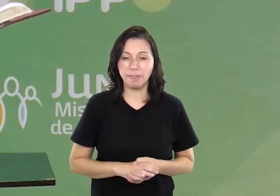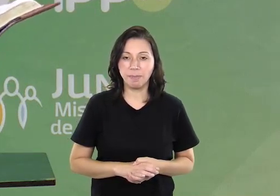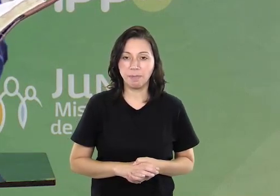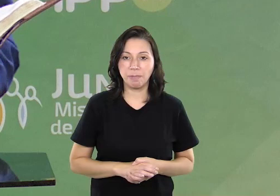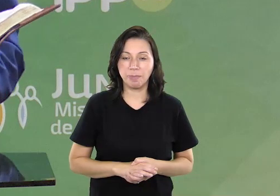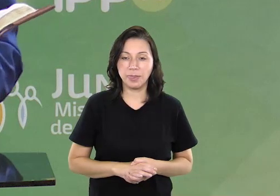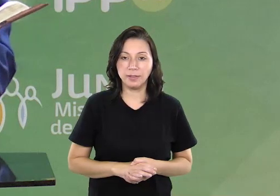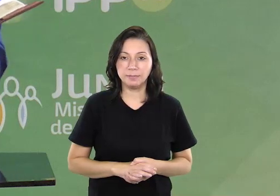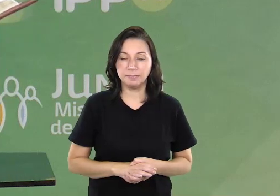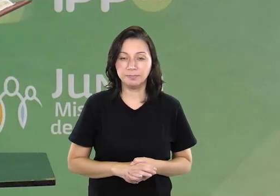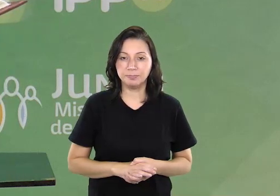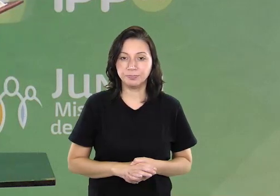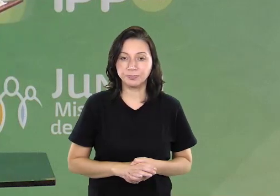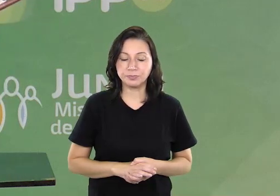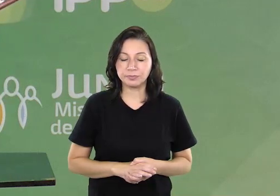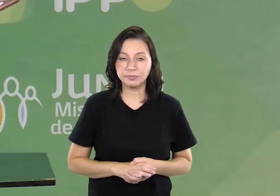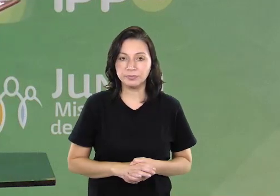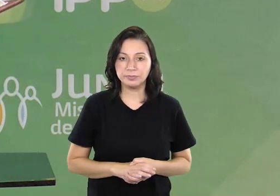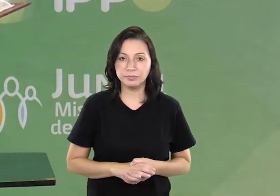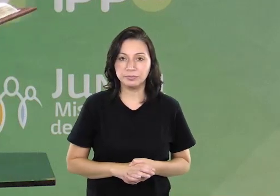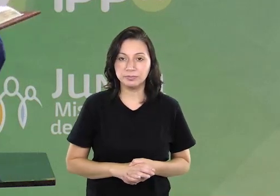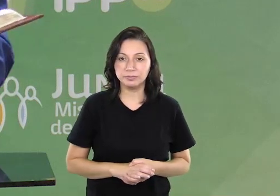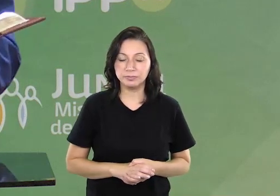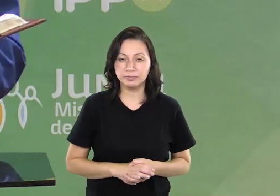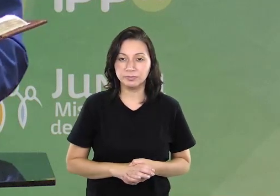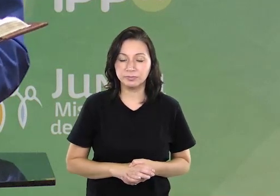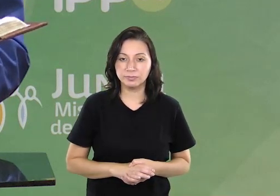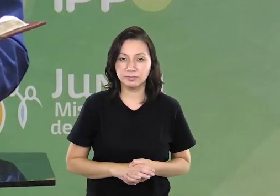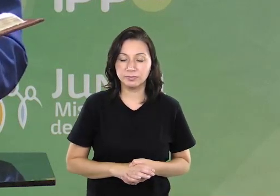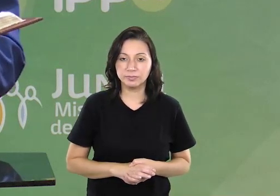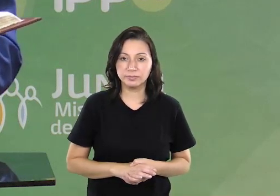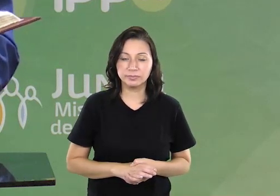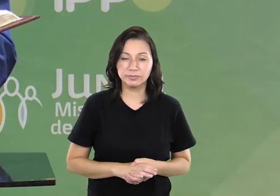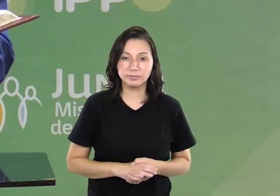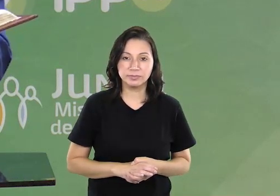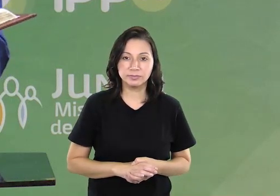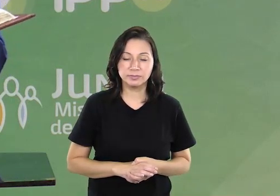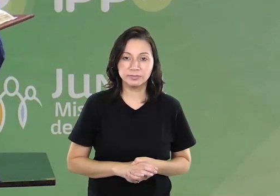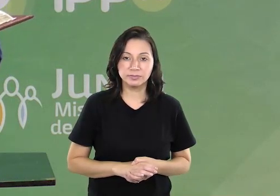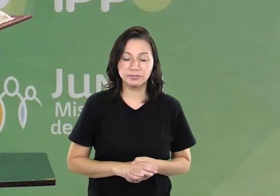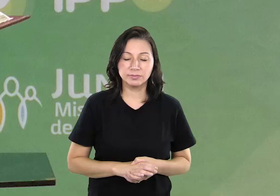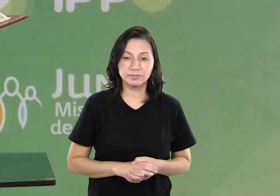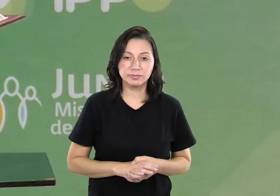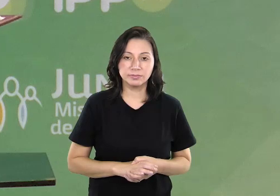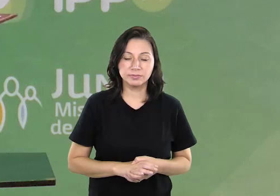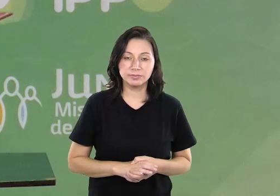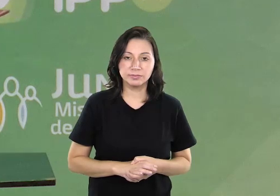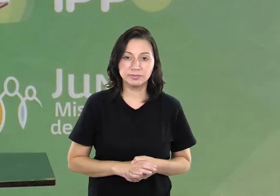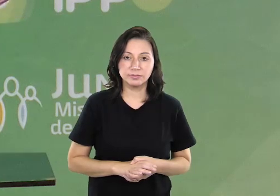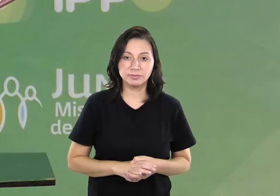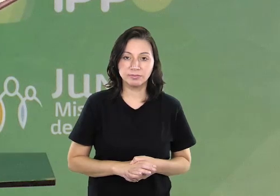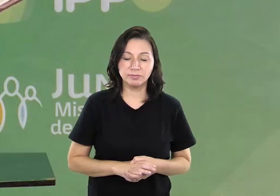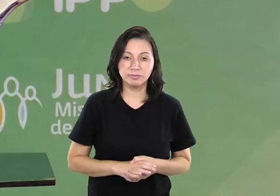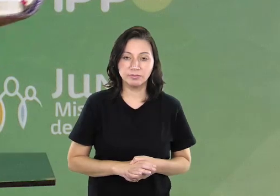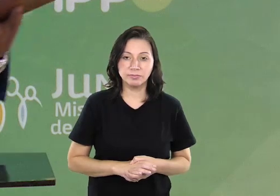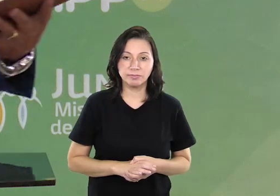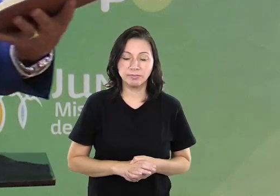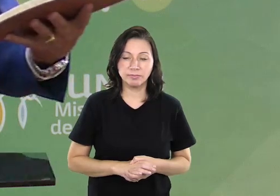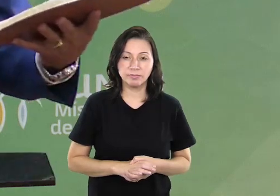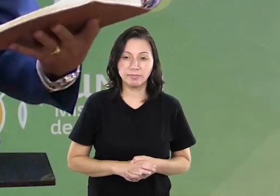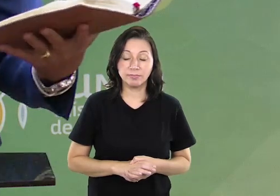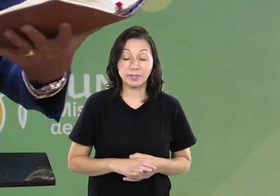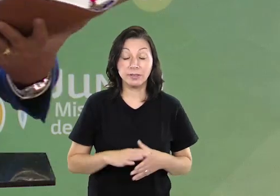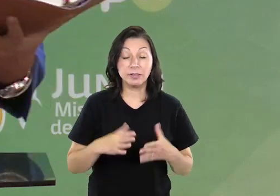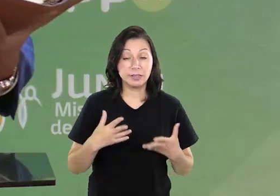agora notem por gentileza que o sentido da vida